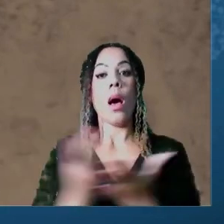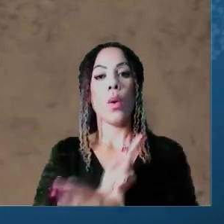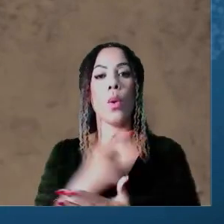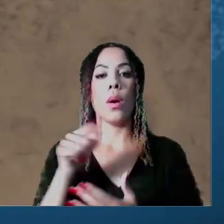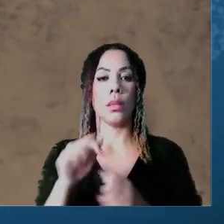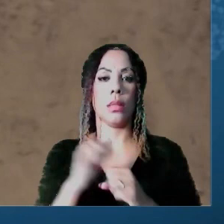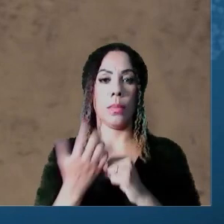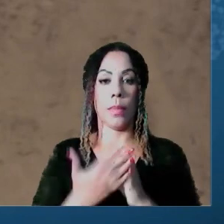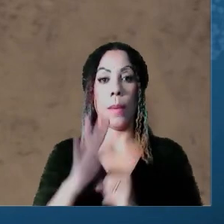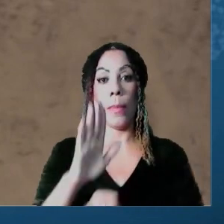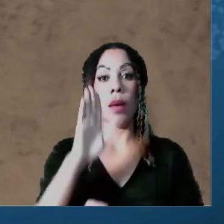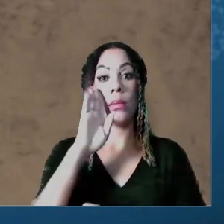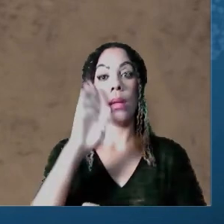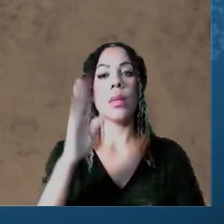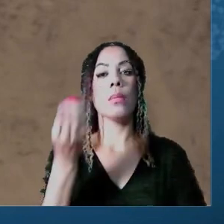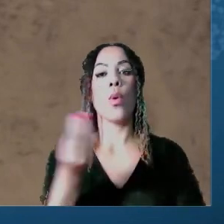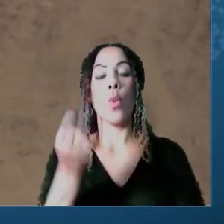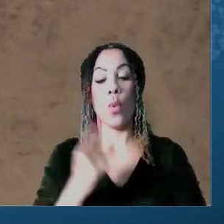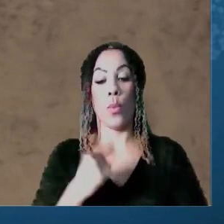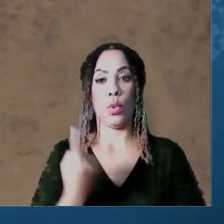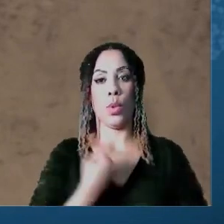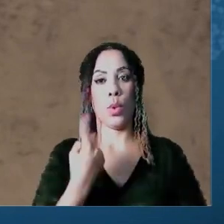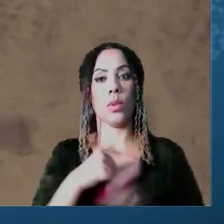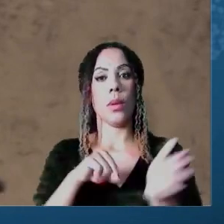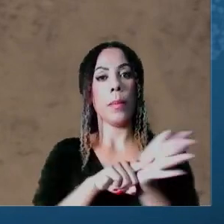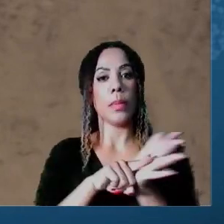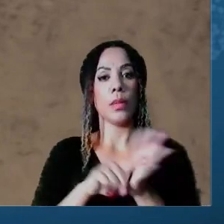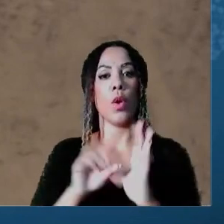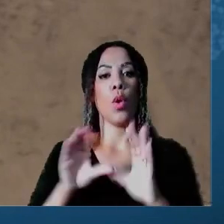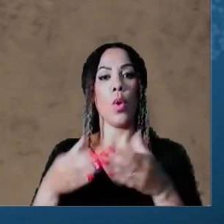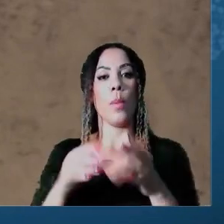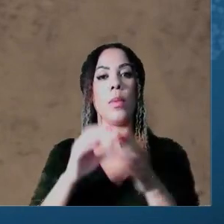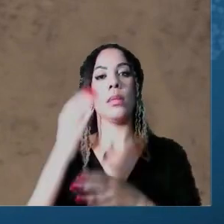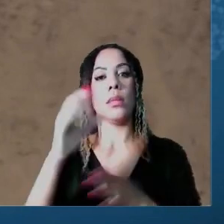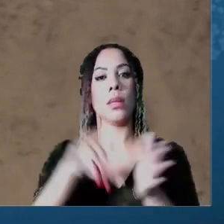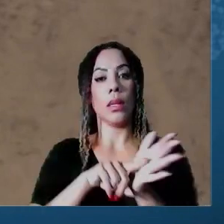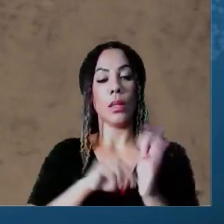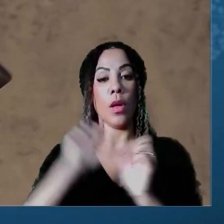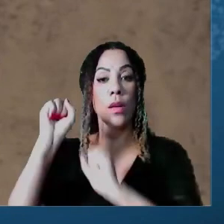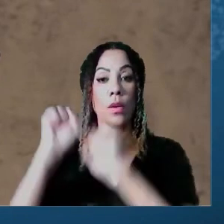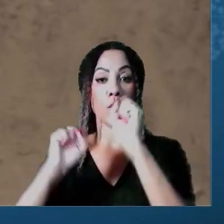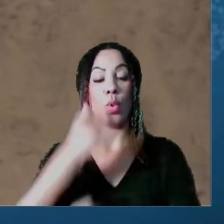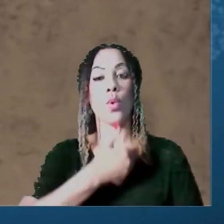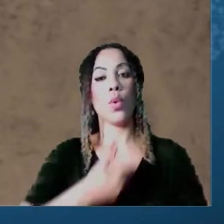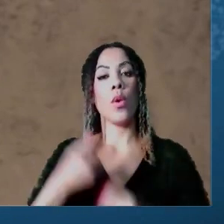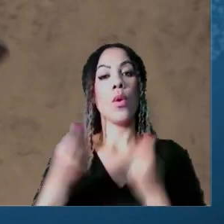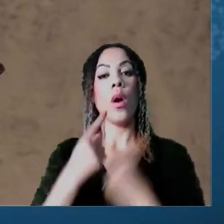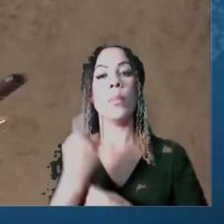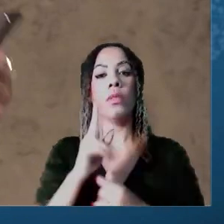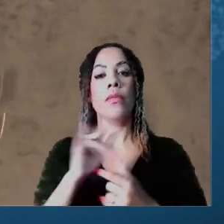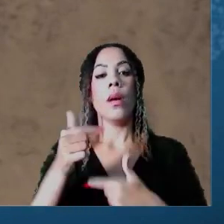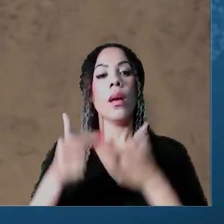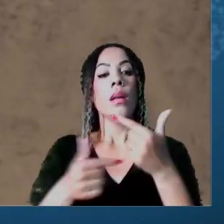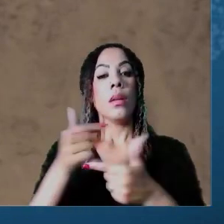principalmente como nós, pesquisadores, comunidade científica, indústria, governo, vamos trabalhar para podermos